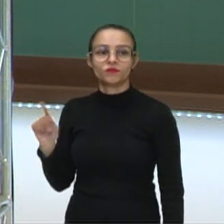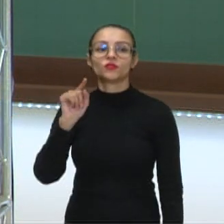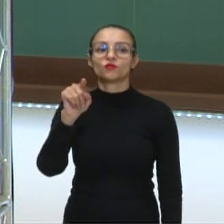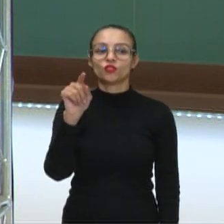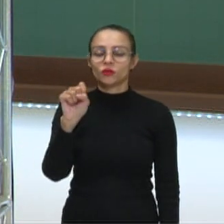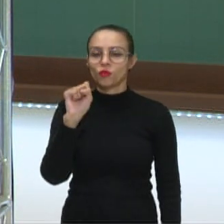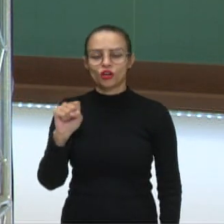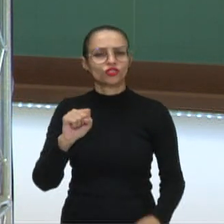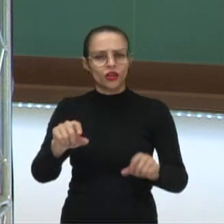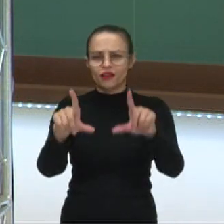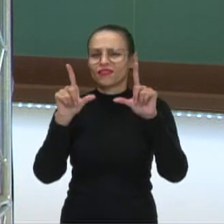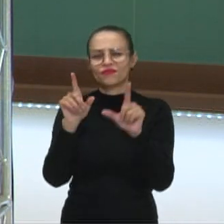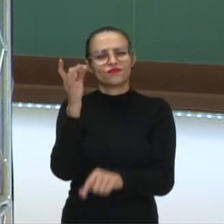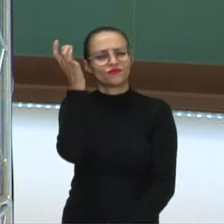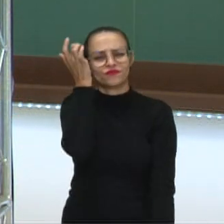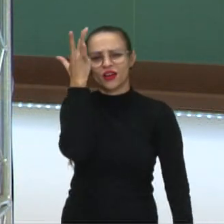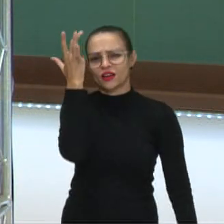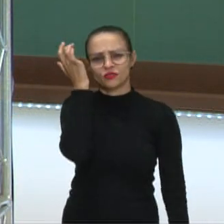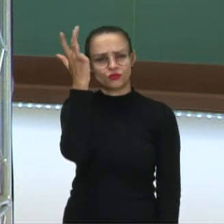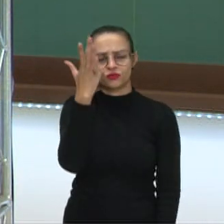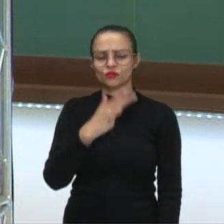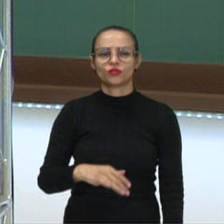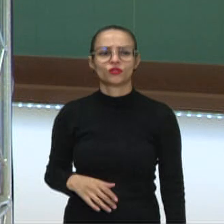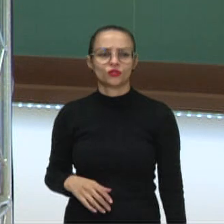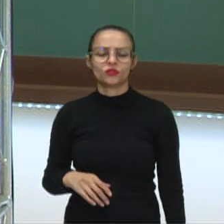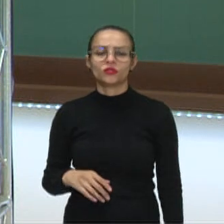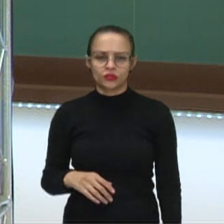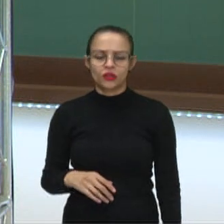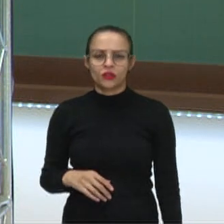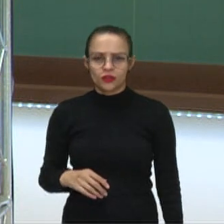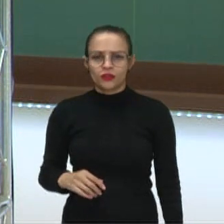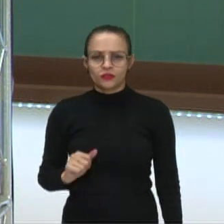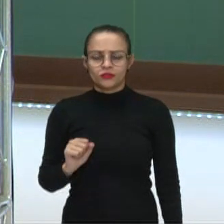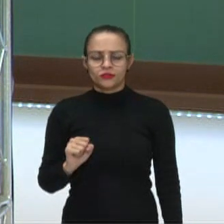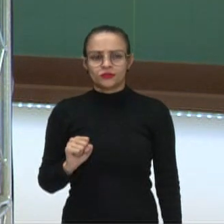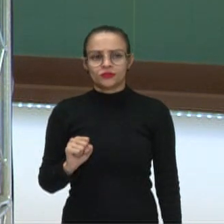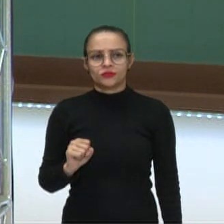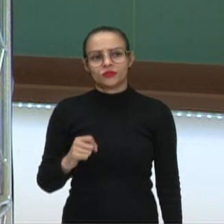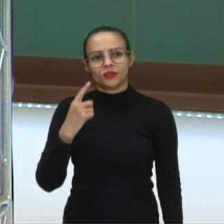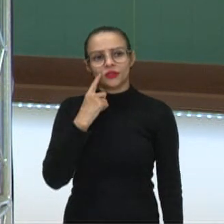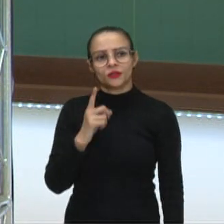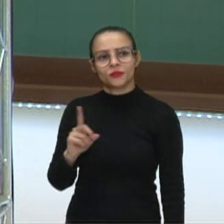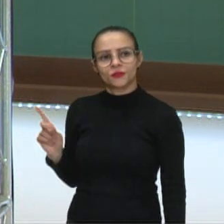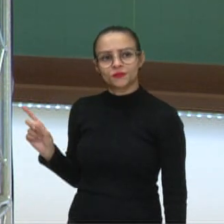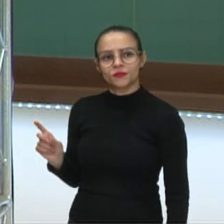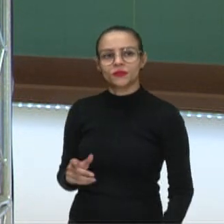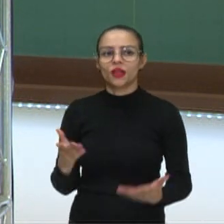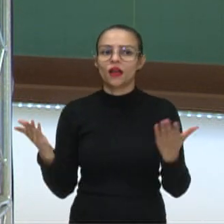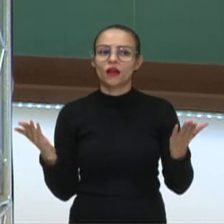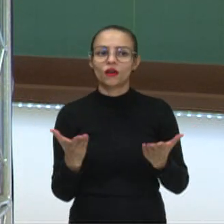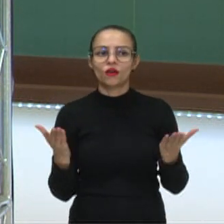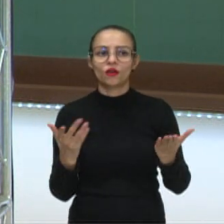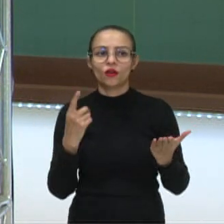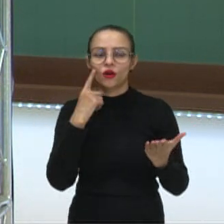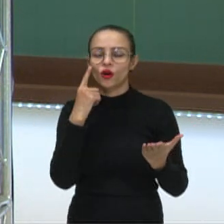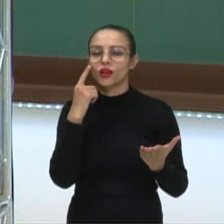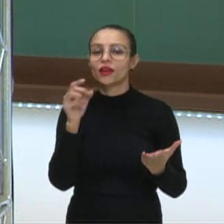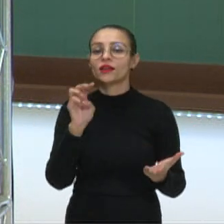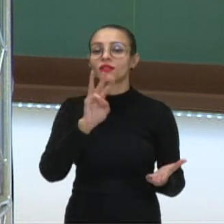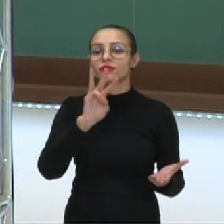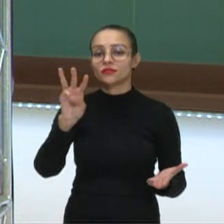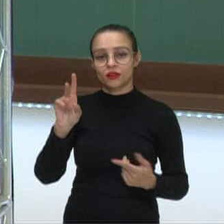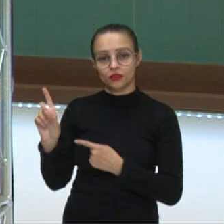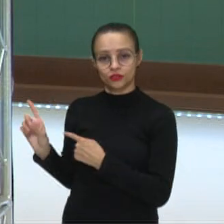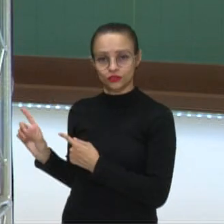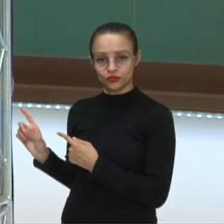estar acessando, é bem fácil de fazer, é autoexplicativo. E aqui está o endereço do